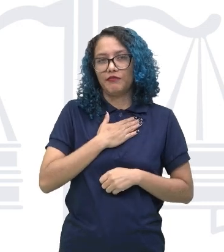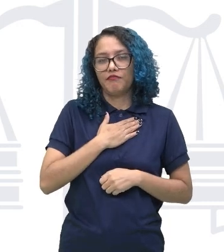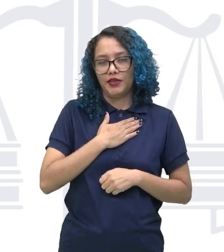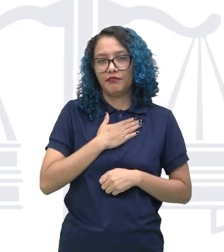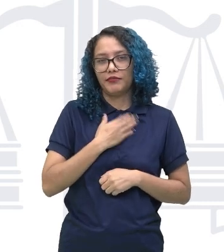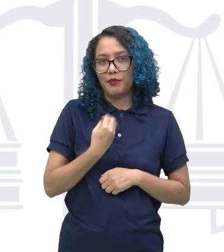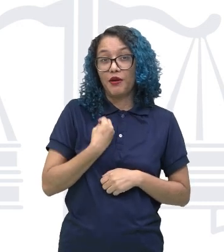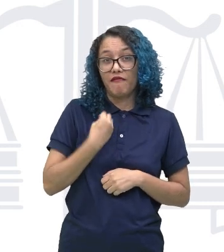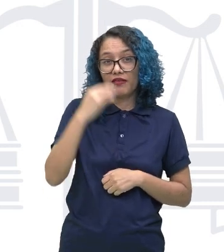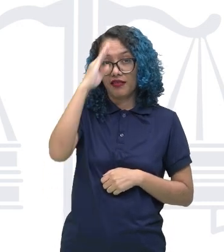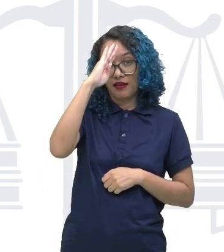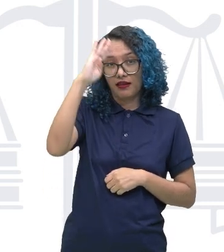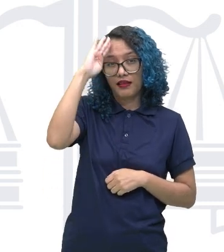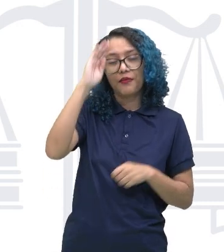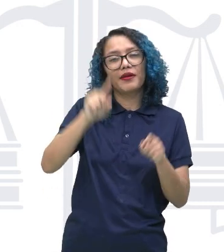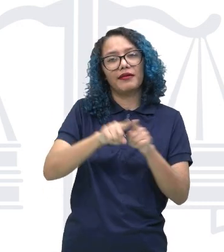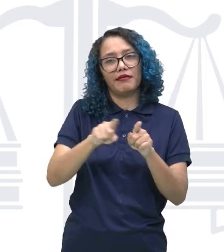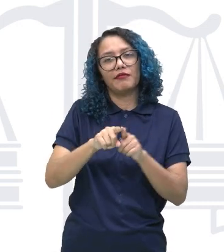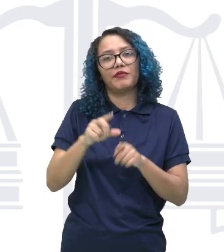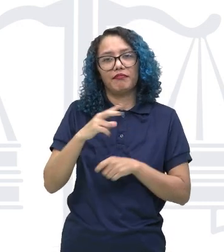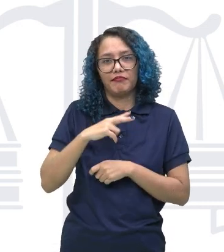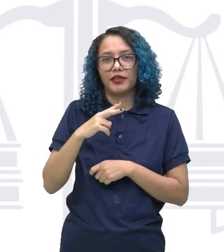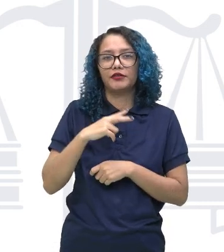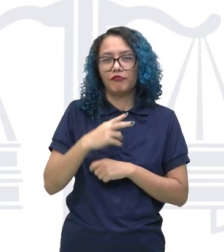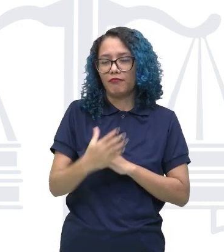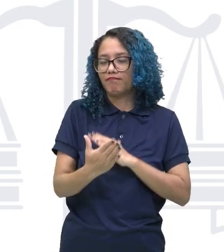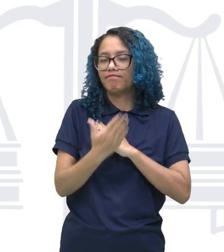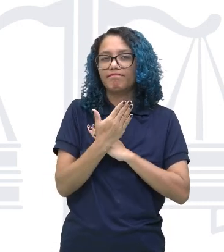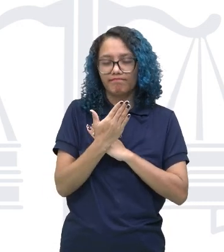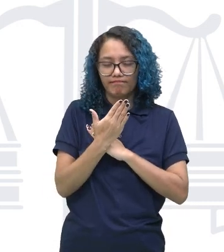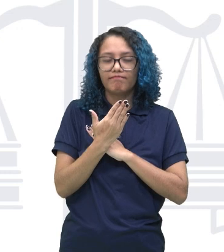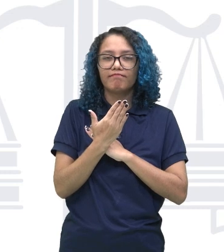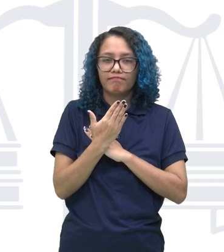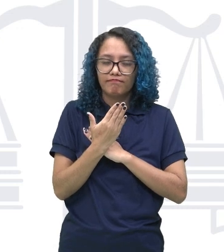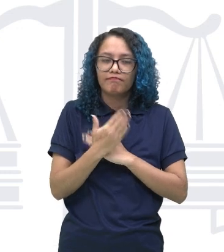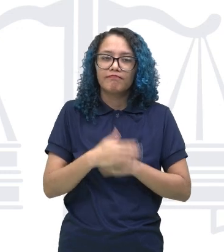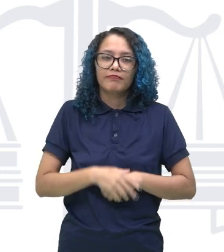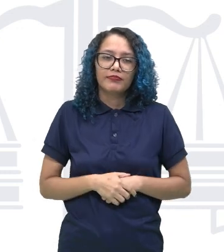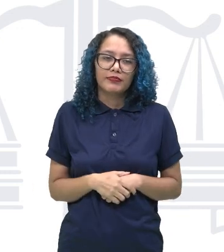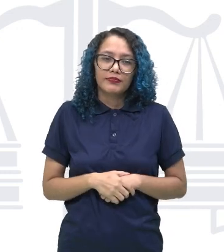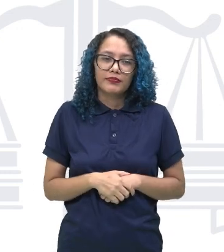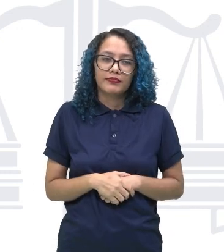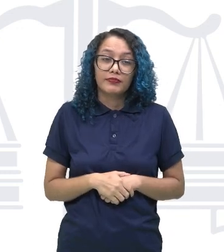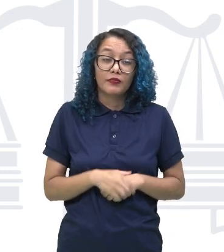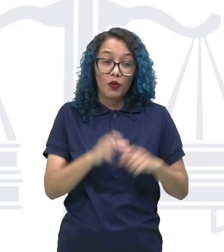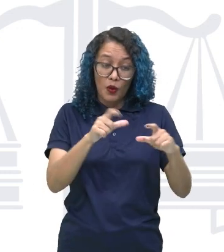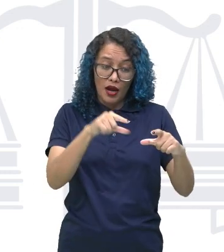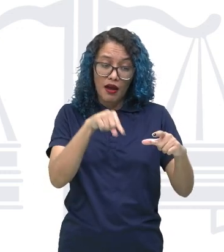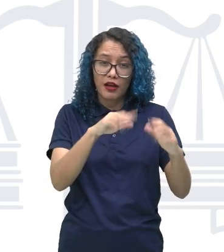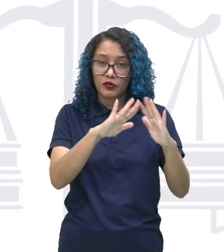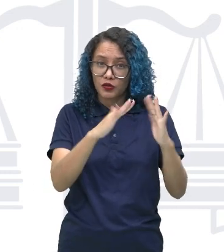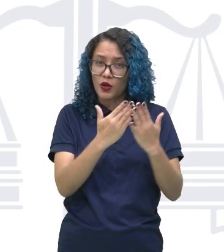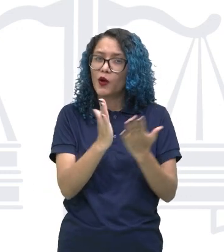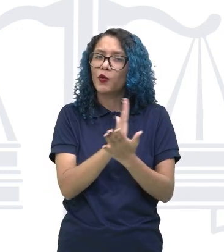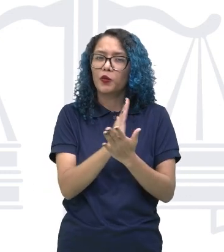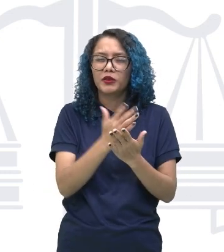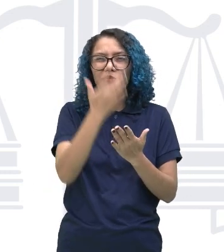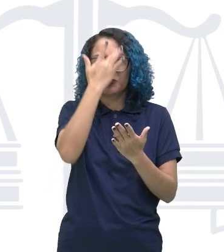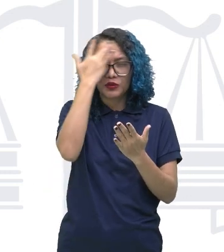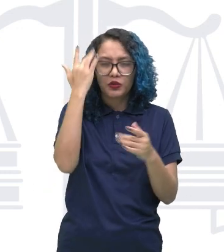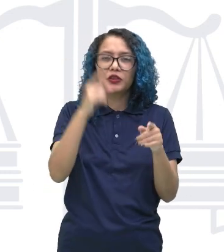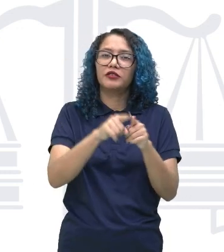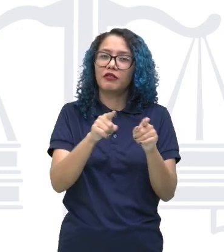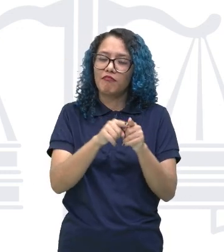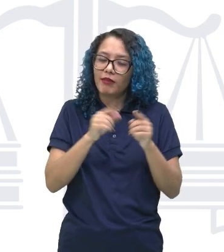acadêmica, mas também na minha vida pessoal, né? Aquele espaço, ele teve pessoas que me motivaram e me